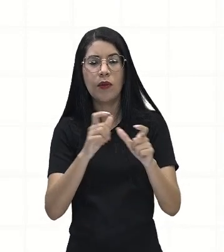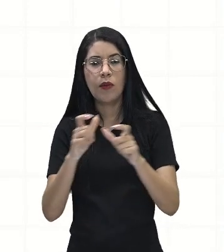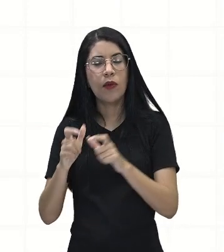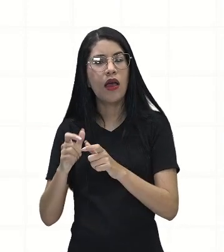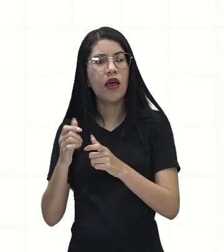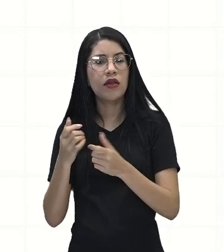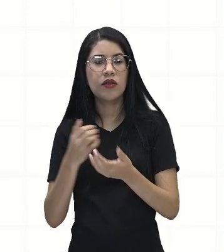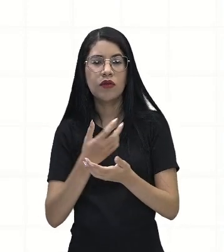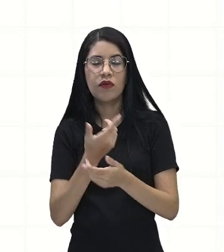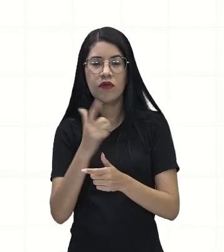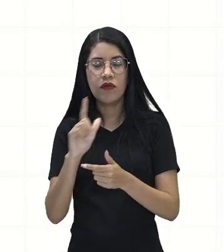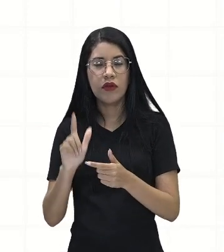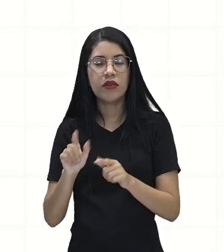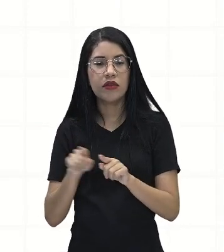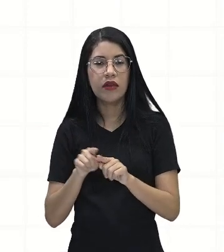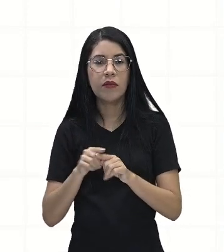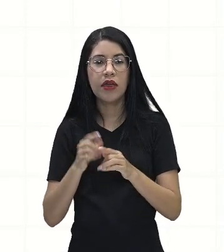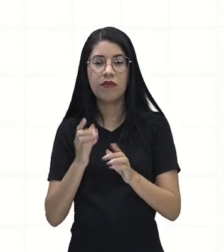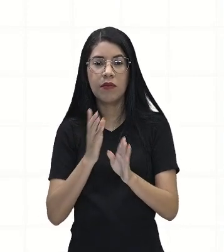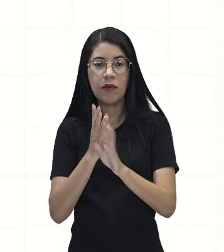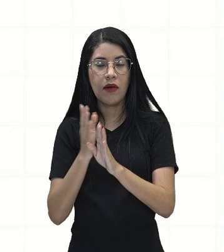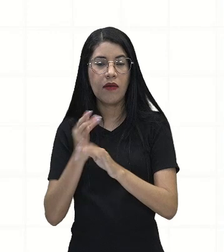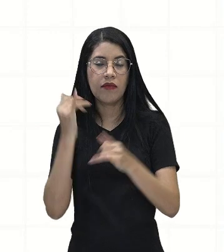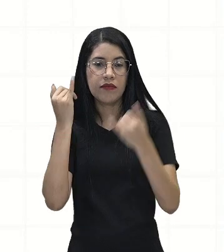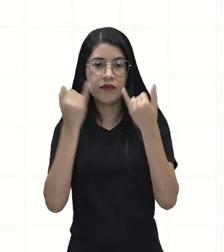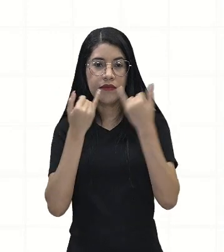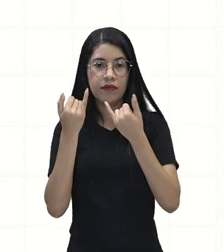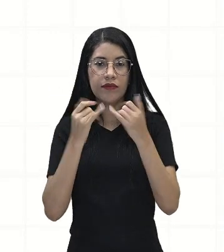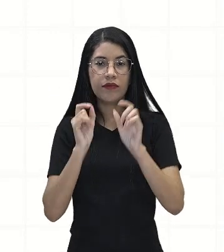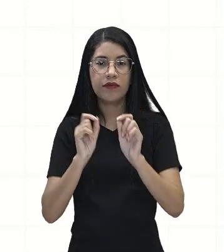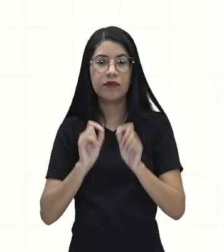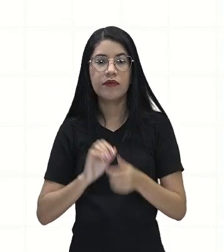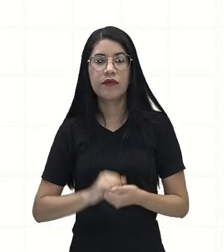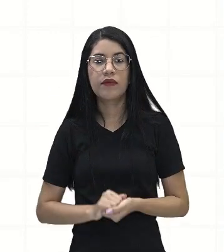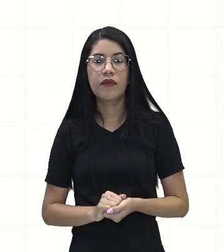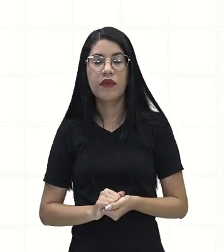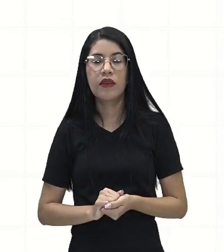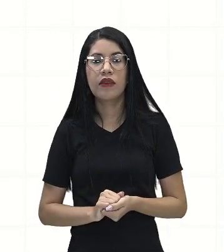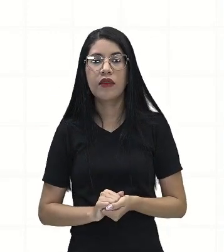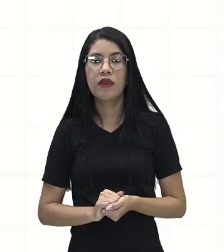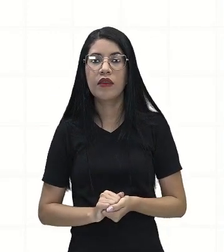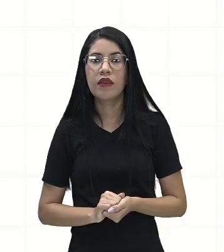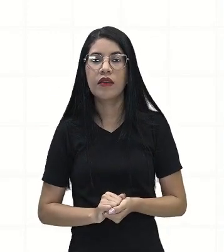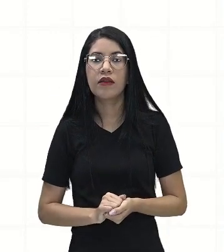informações, digamos, que a gente encontra, né? Os quadros, eles são linhas